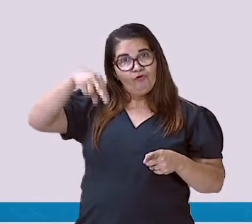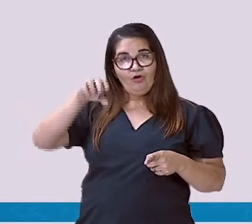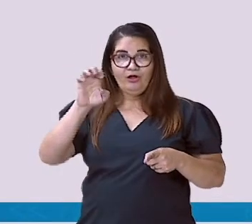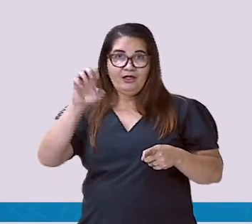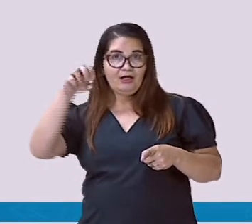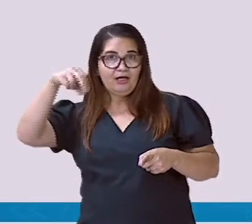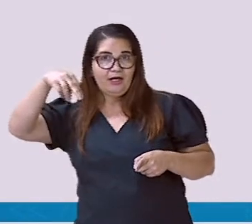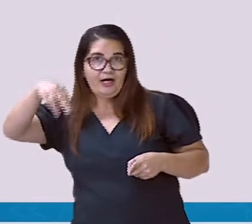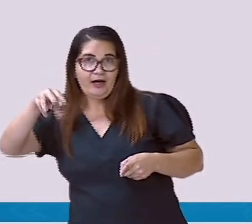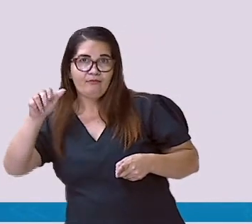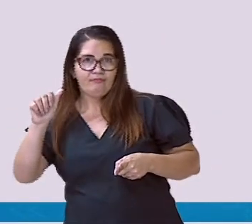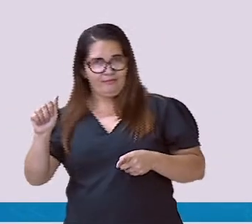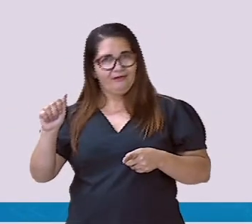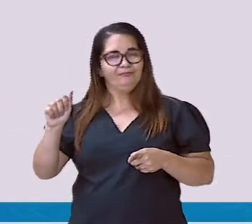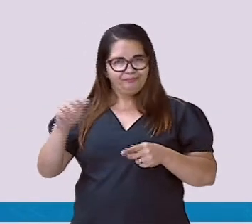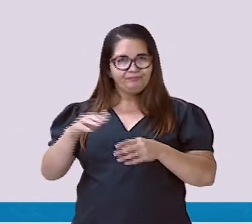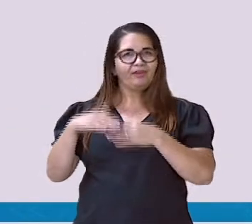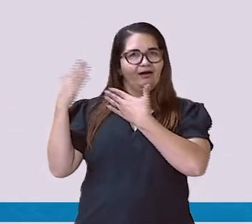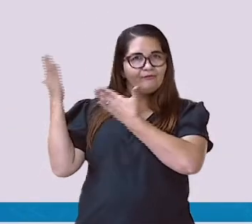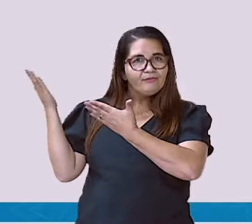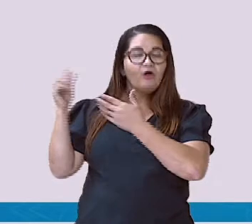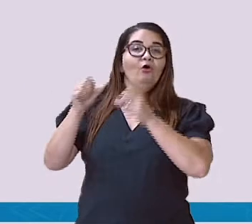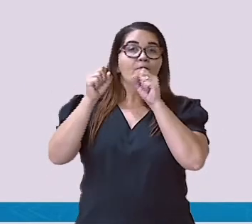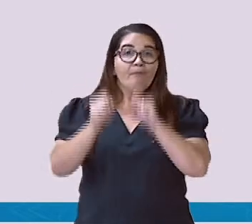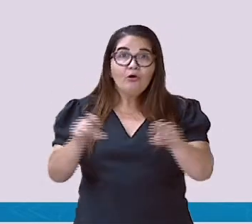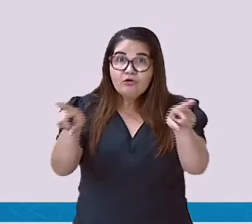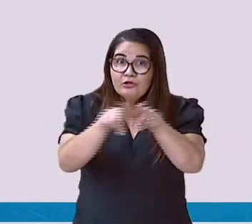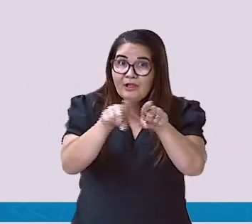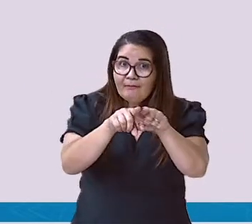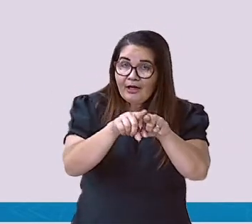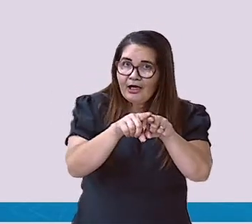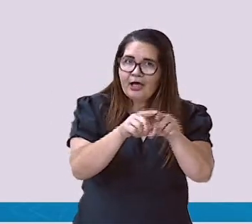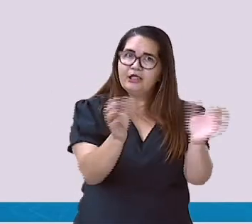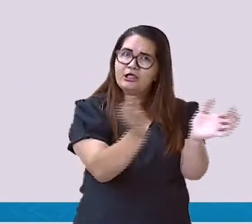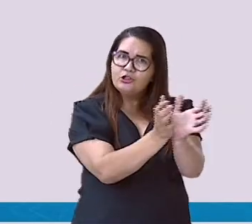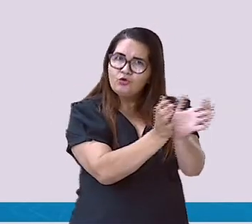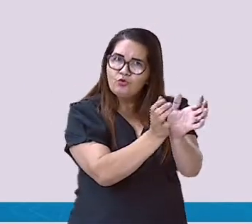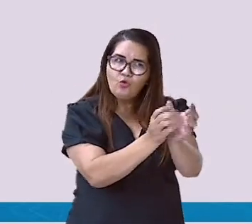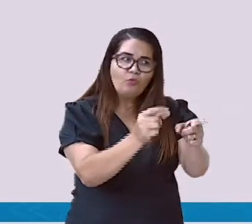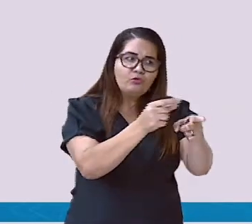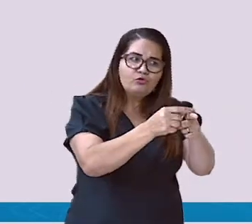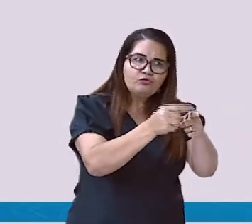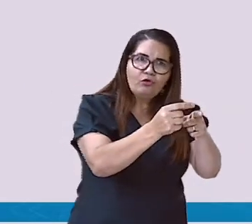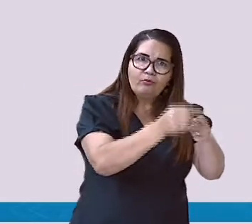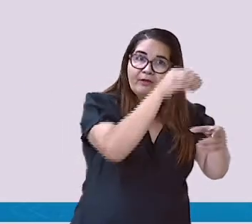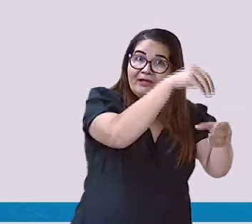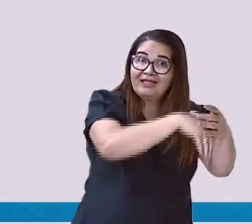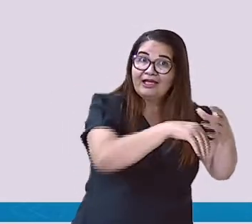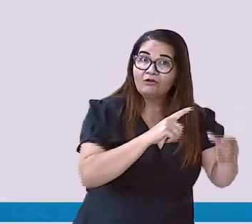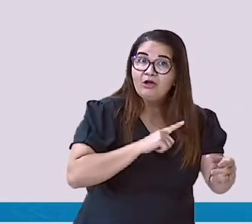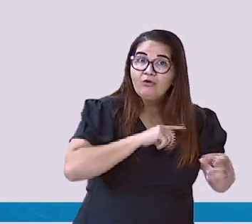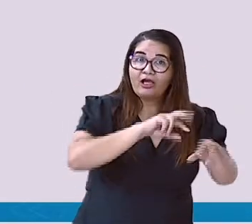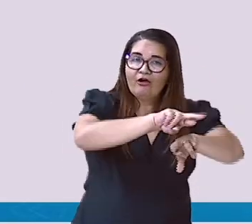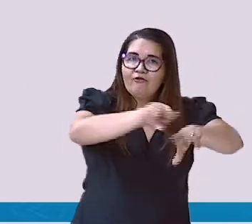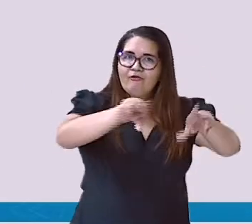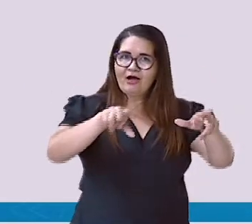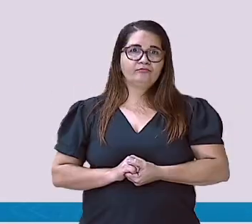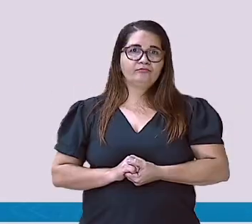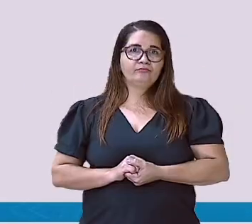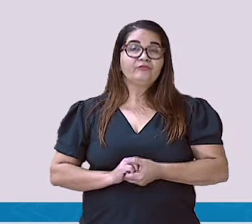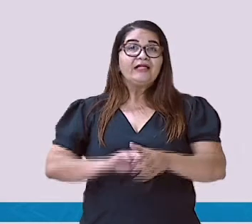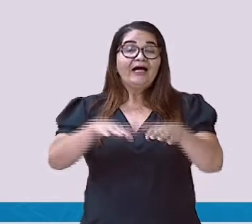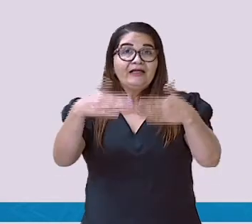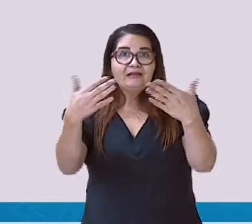mesmo número de letras e fonemas ou quantidades diferentes de letras e